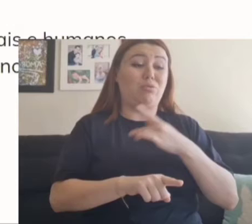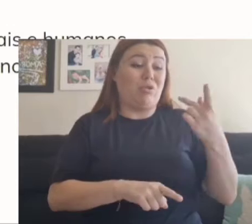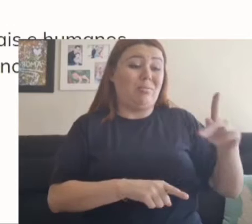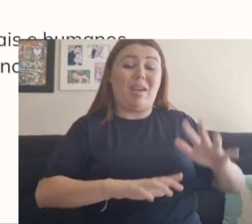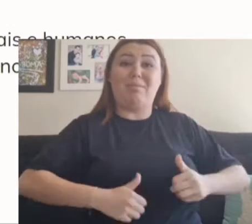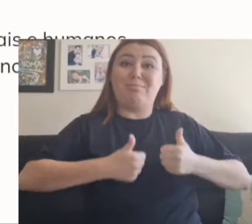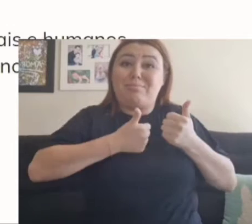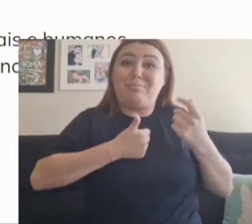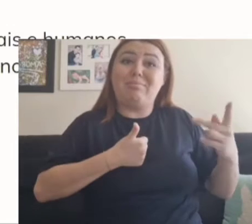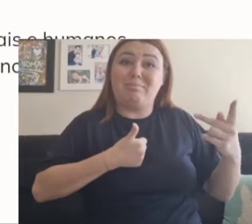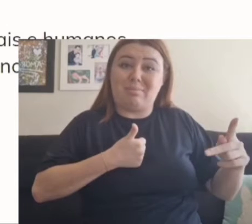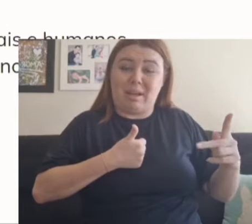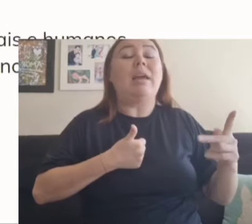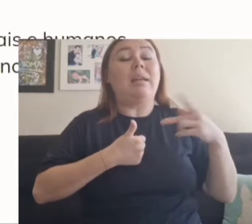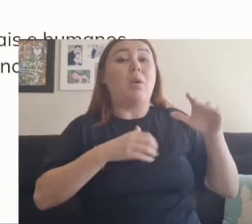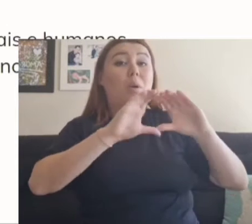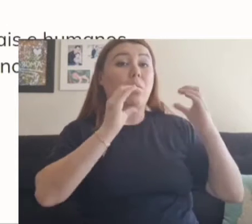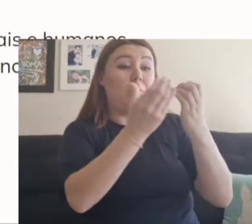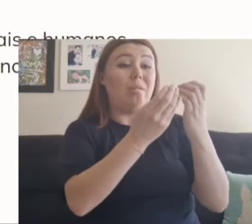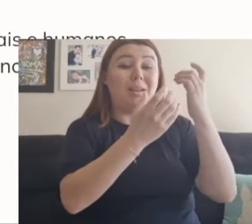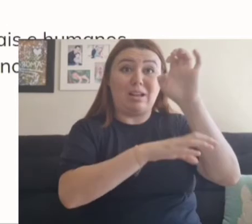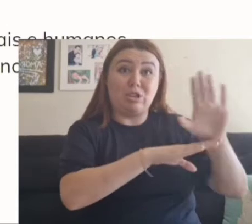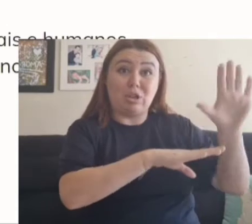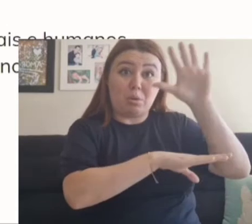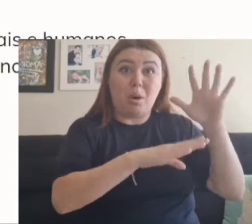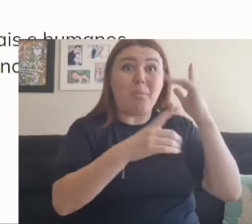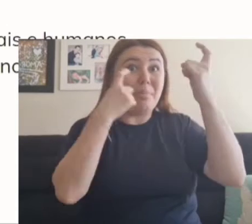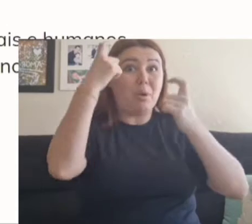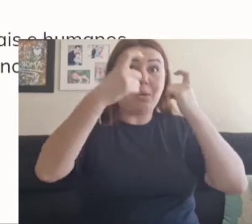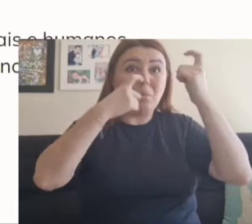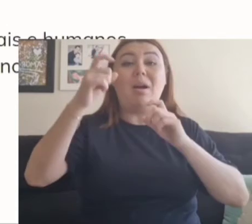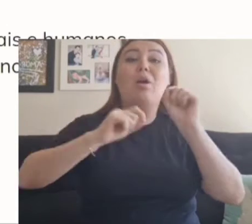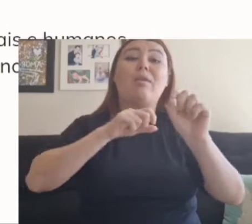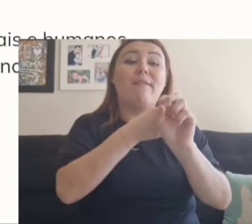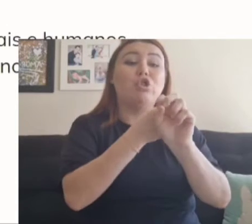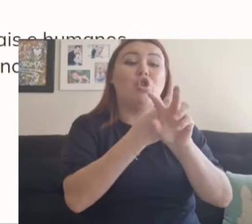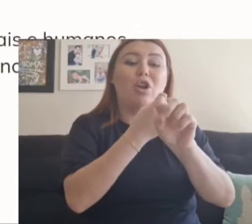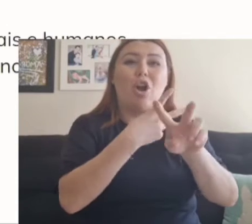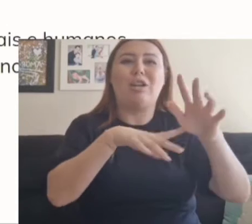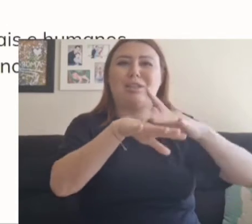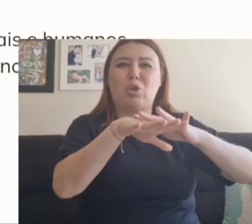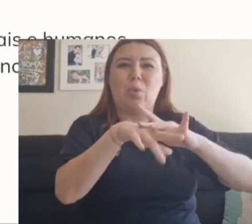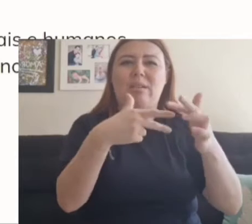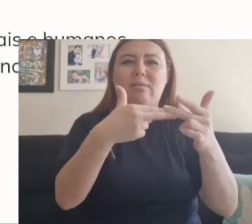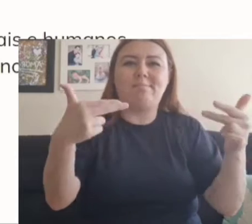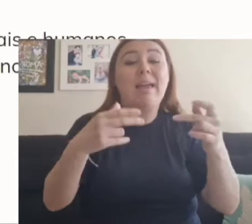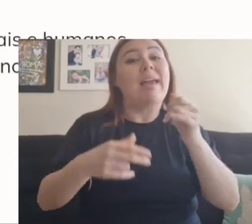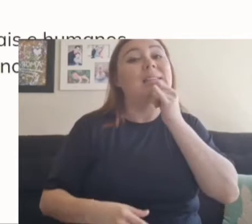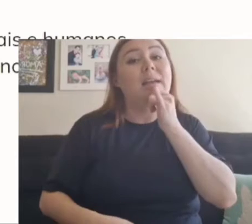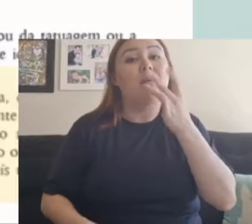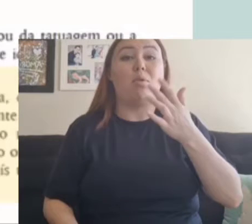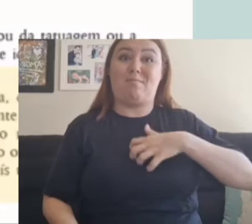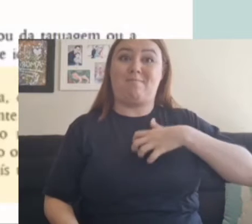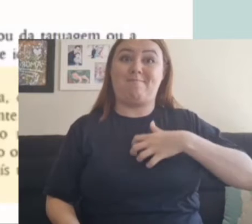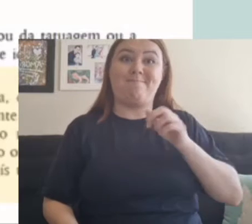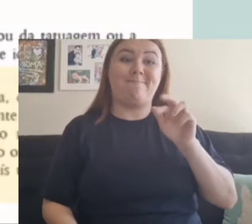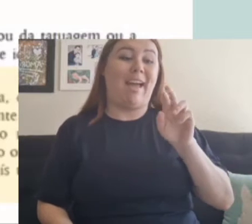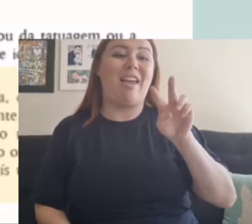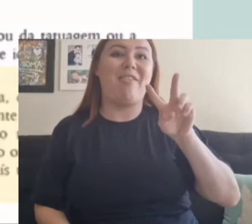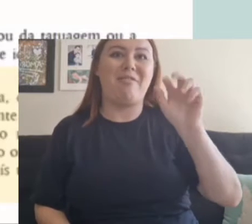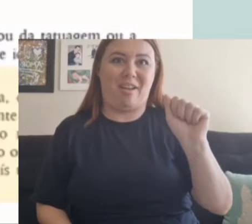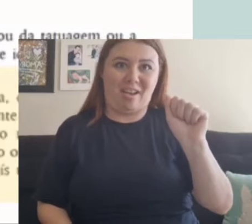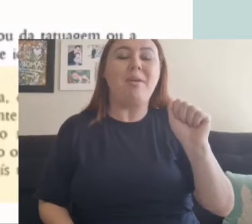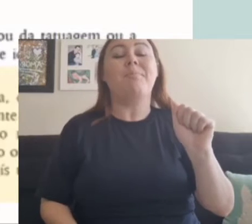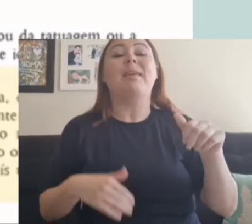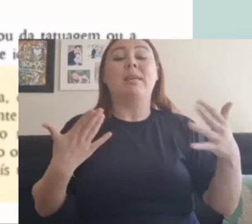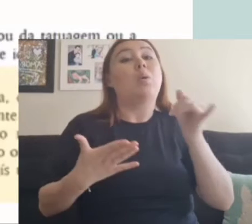bem-estar desses animais. E a grande preocupação da comunidade europeia é com doenças infecciosas e zoonoses, principalmente a raiva. Por isso, eles têm até